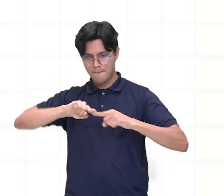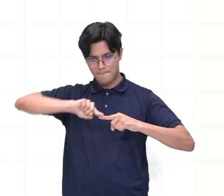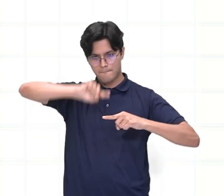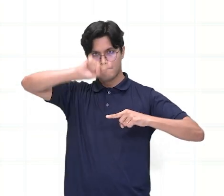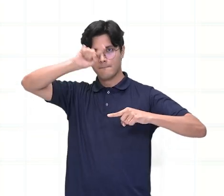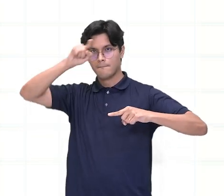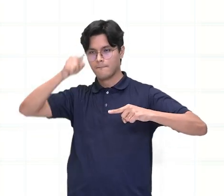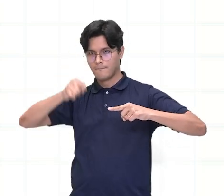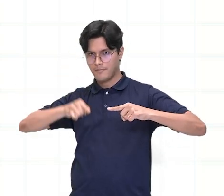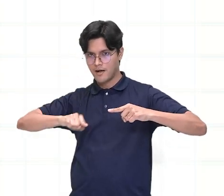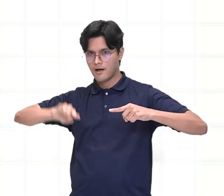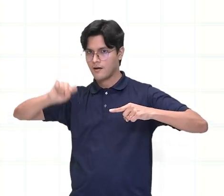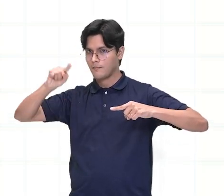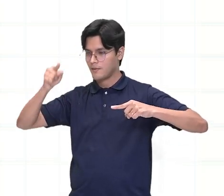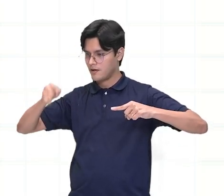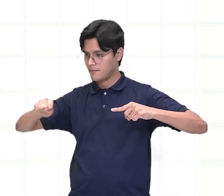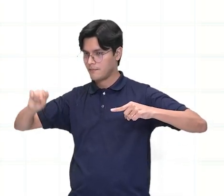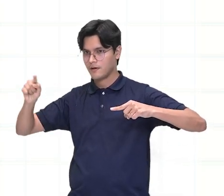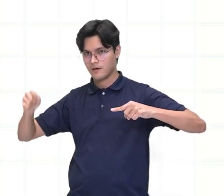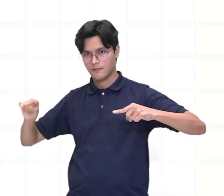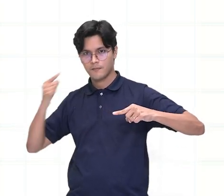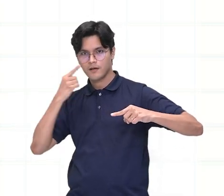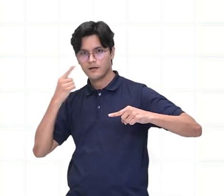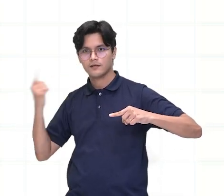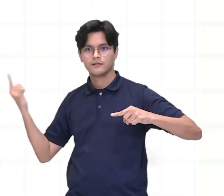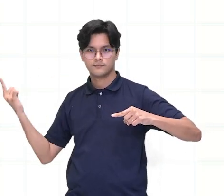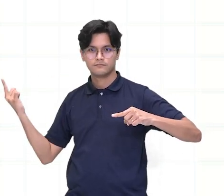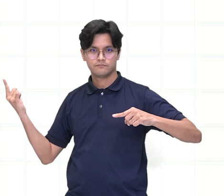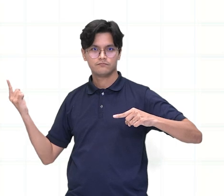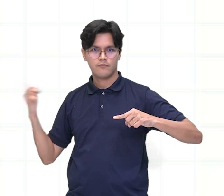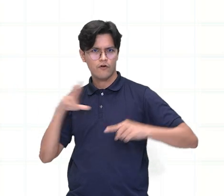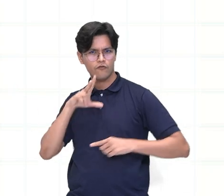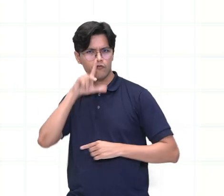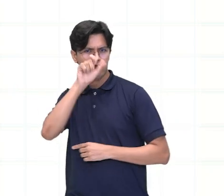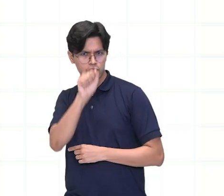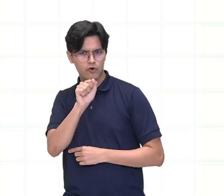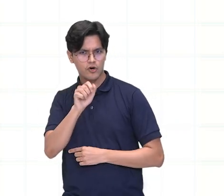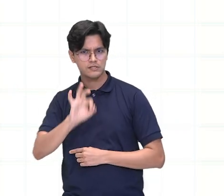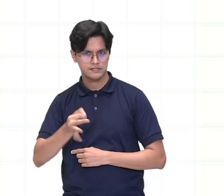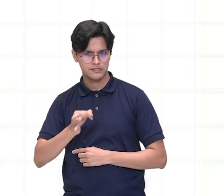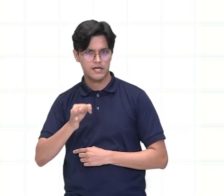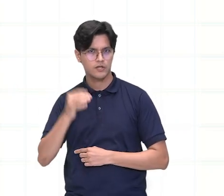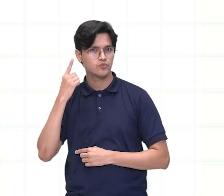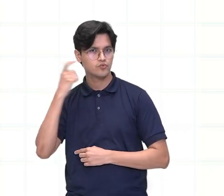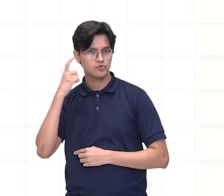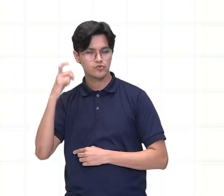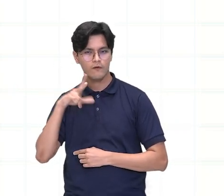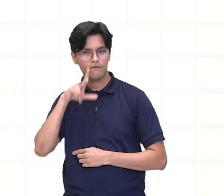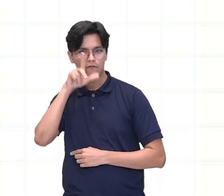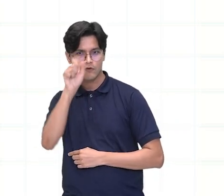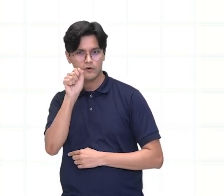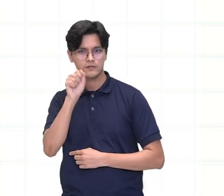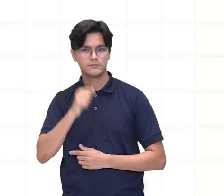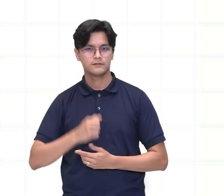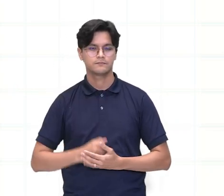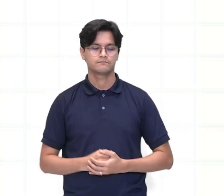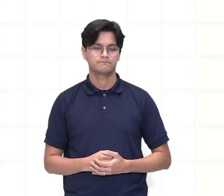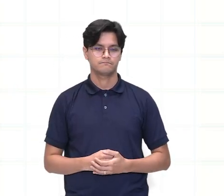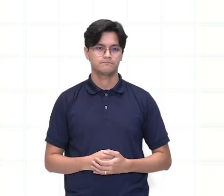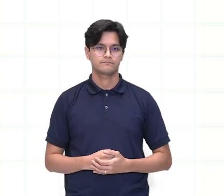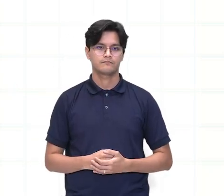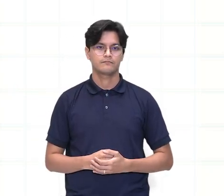Vamos definir aqui. Ó, isso aqui é a amplitude, ou seja, quando